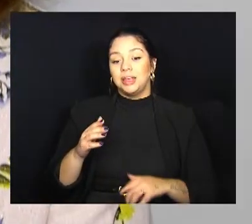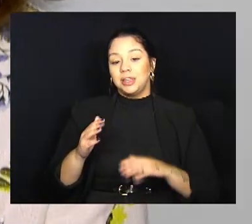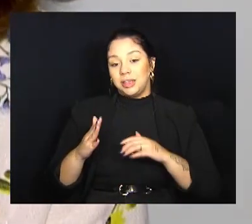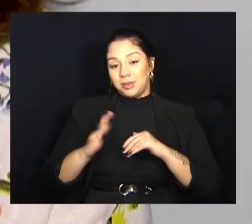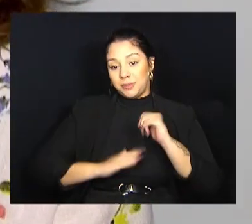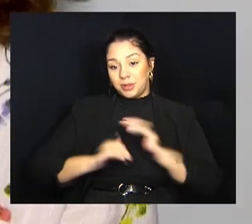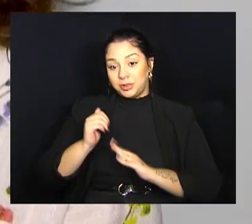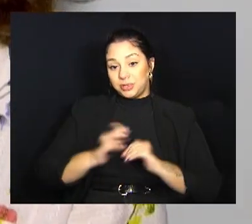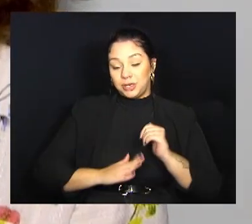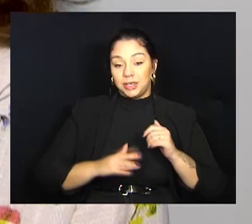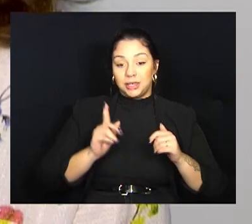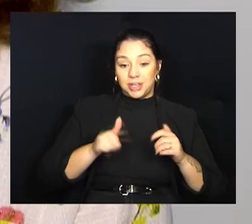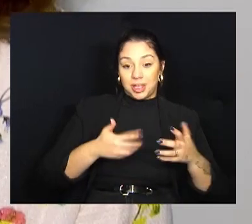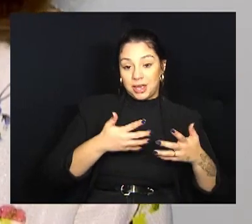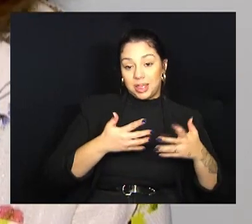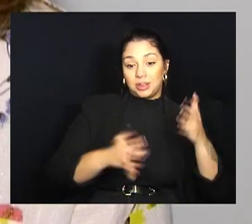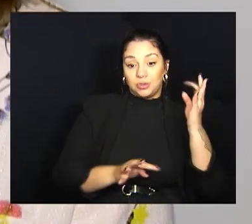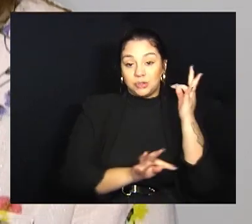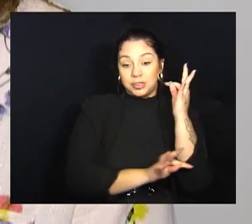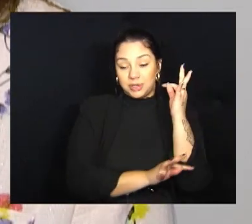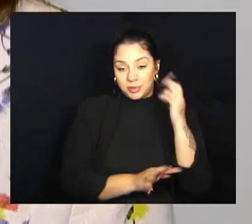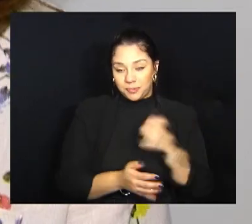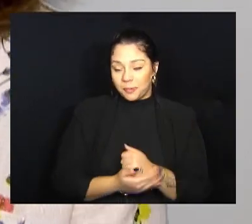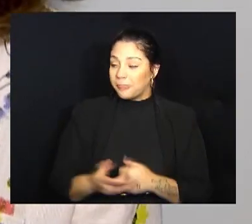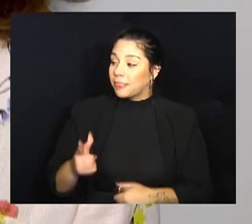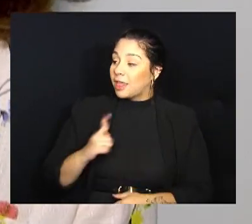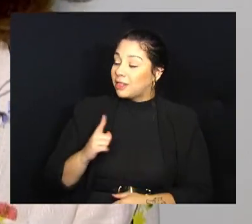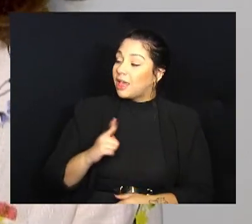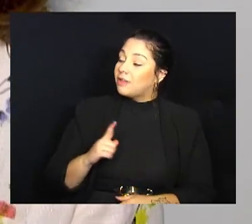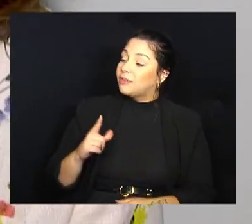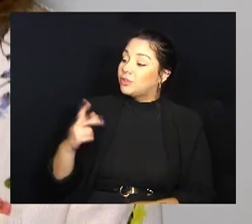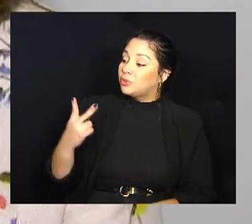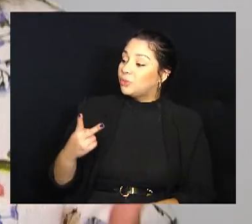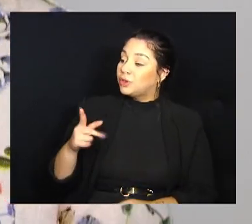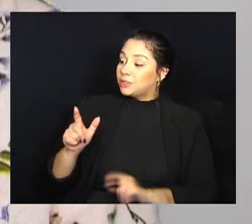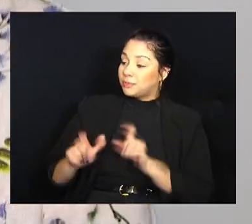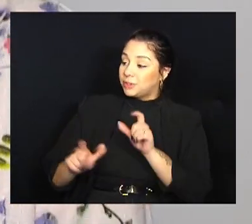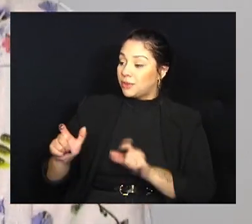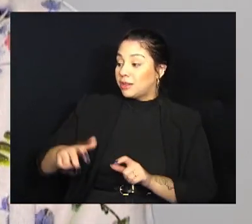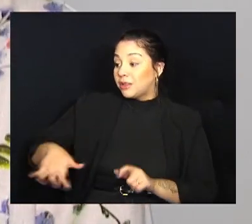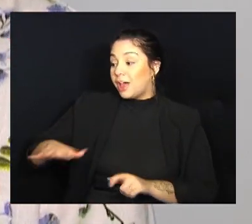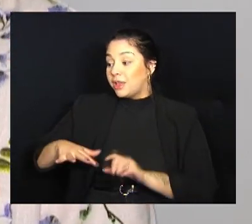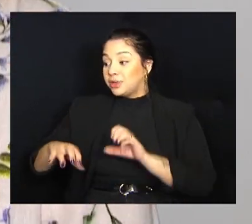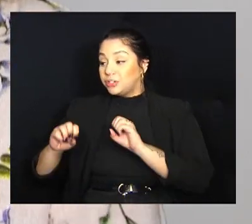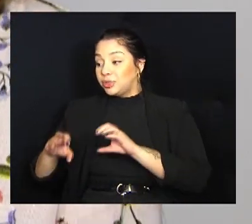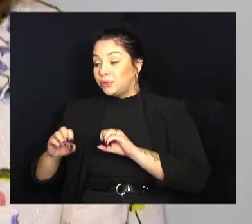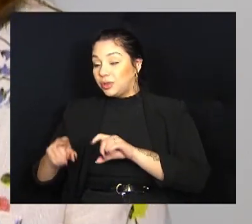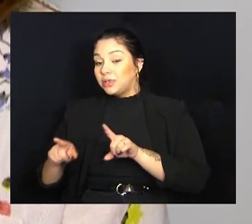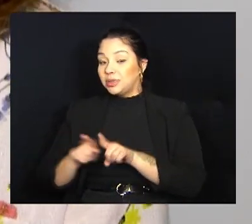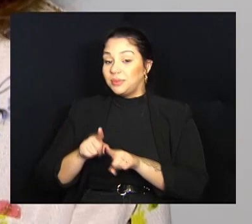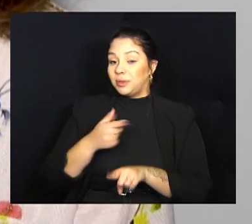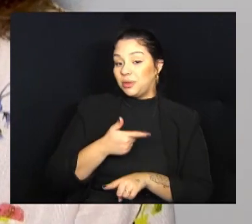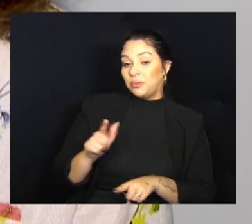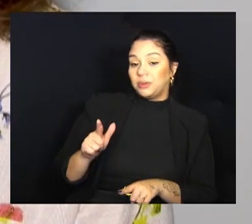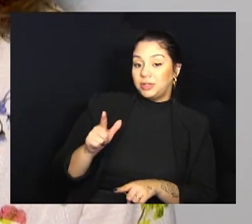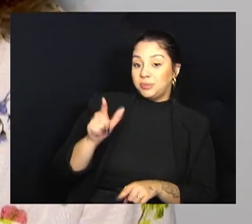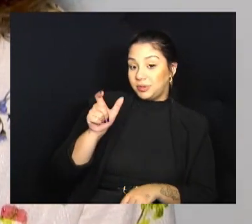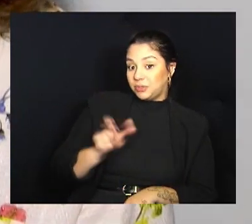Nós tivemos 2 pessoas aqui da INDEC, né? Uma da área de educação e uma outra pessoa que é muito ativa na área